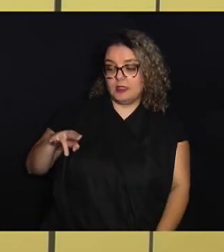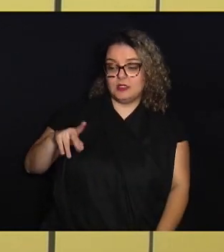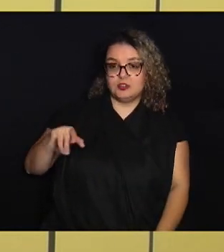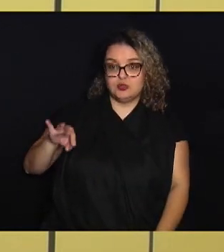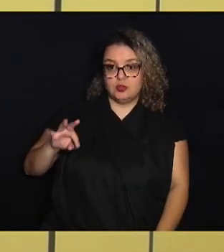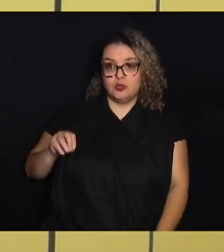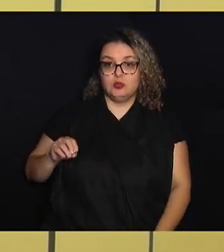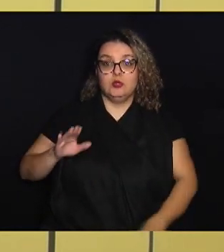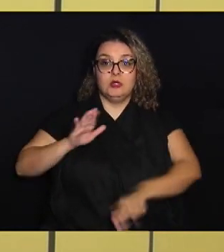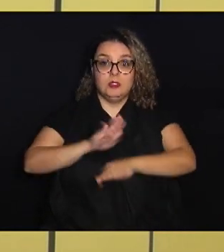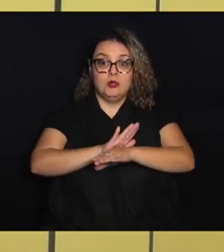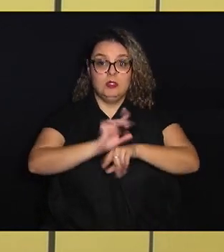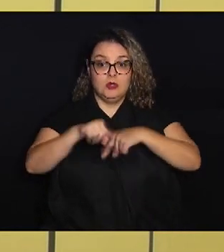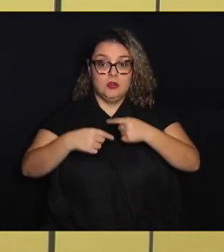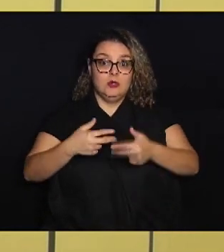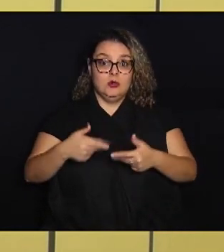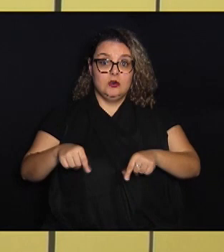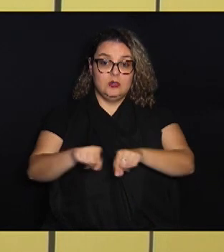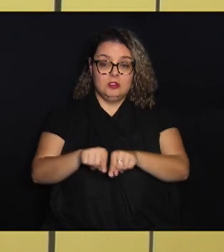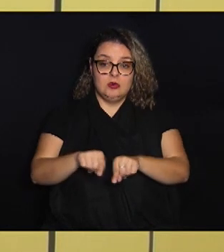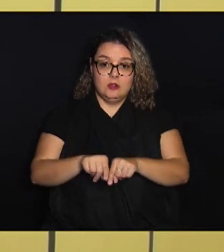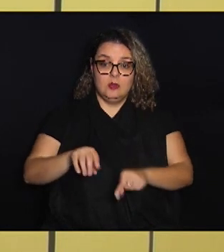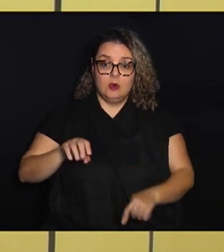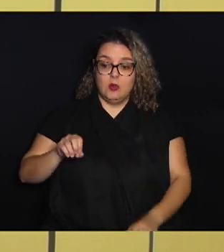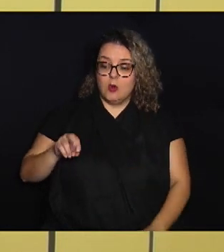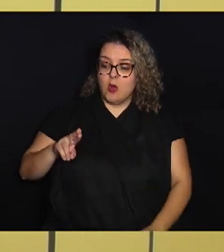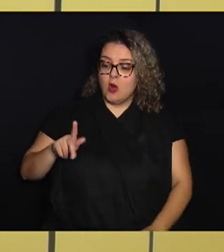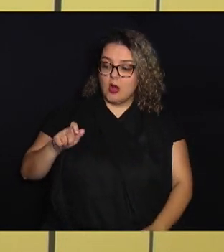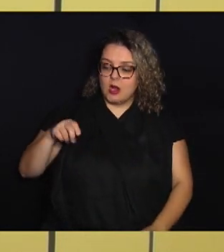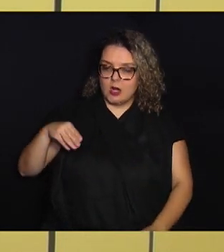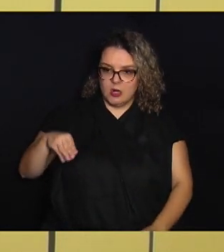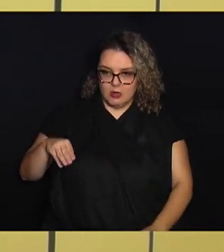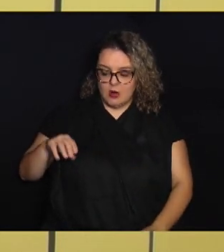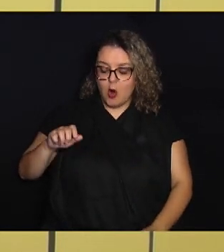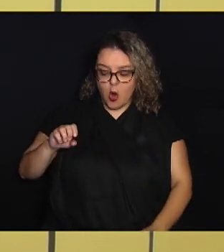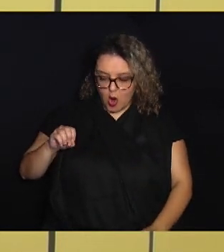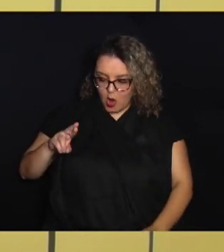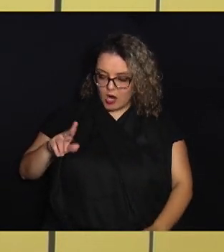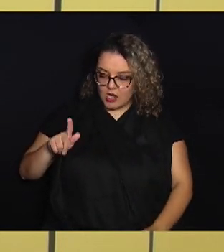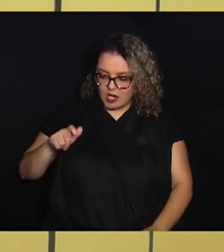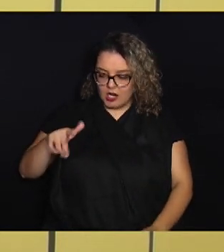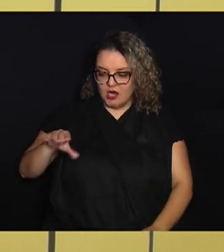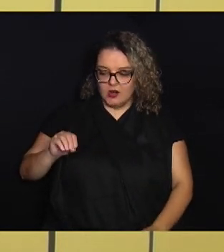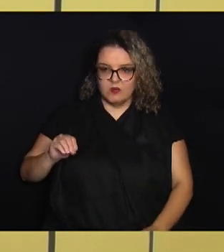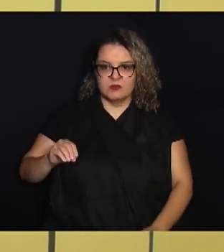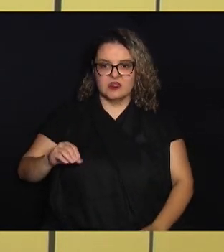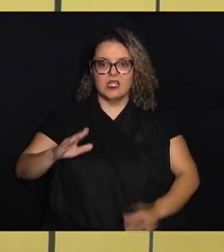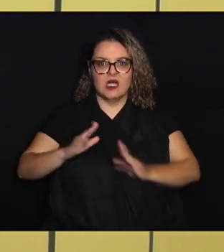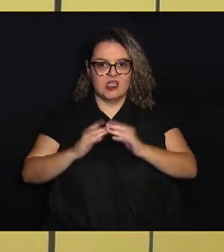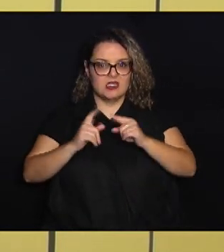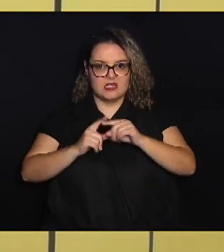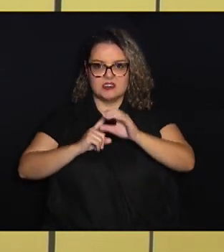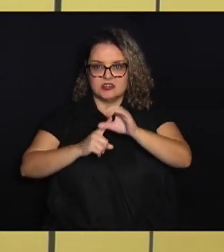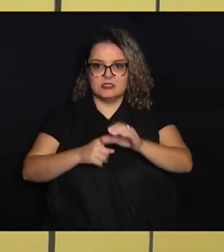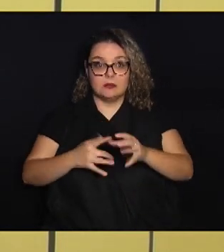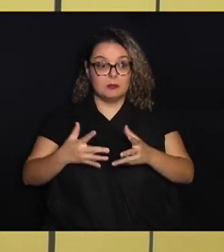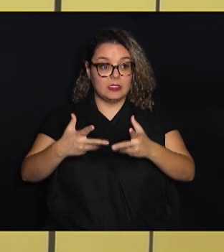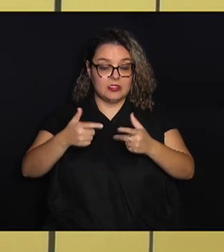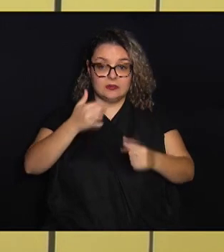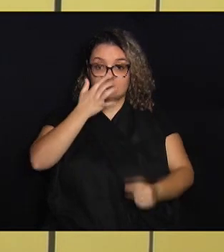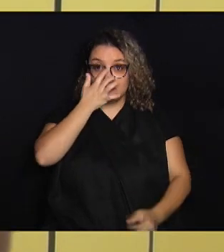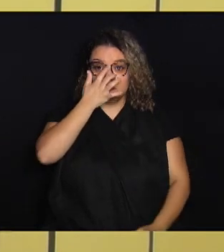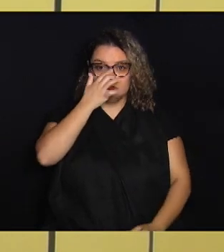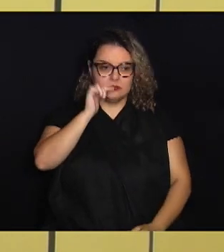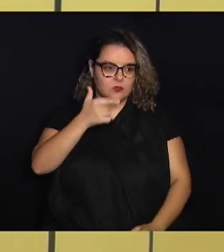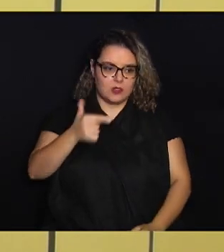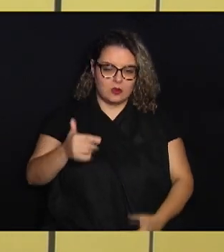em vários outros aspectos também. O órgão da catedral, cara, aquilo é um órgão maravilhoso, aquilo não tem em qualquer igreja,